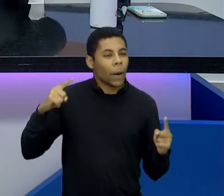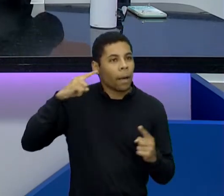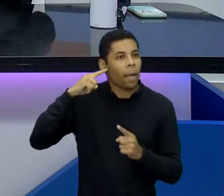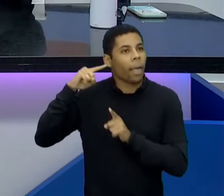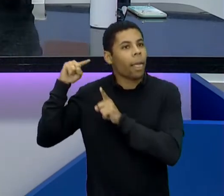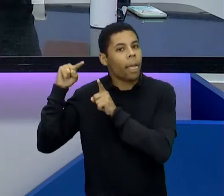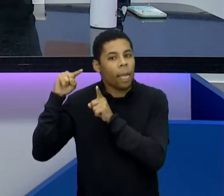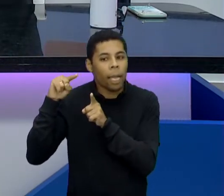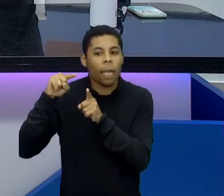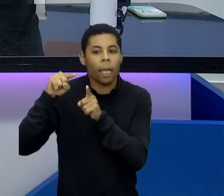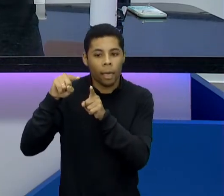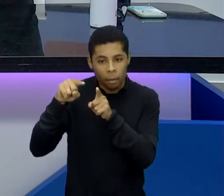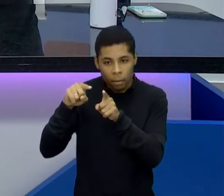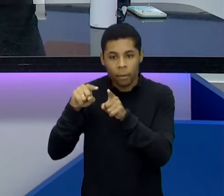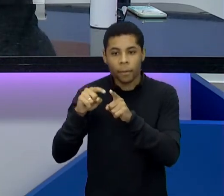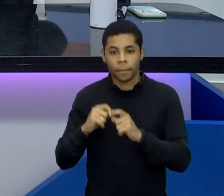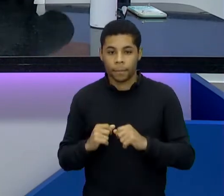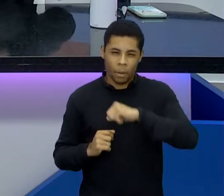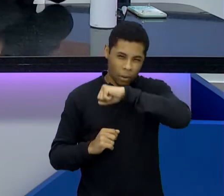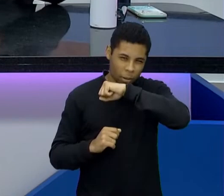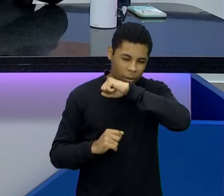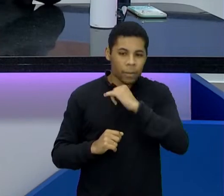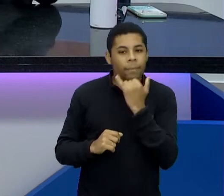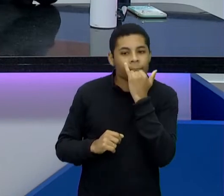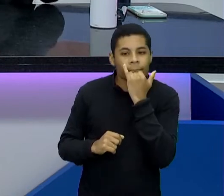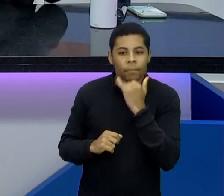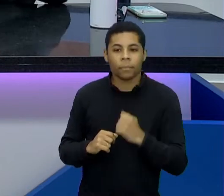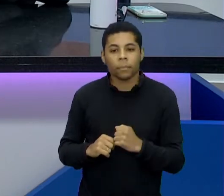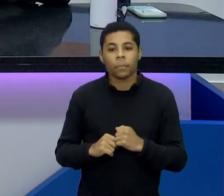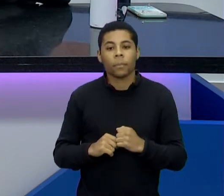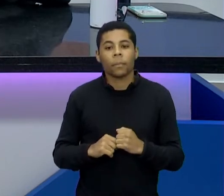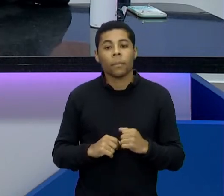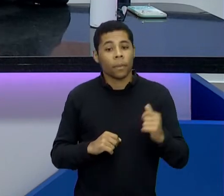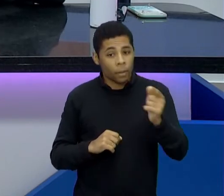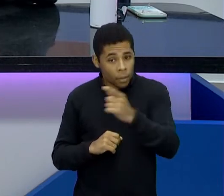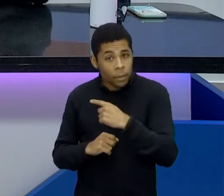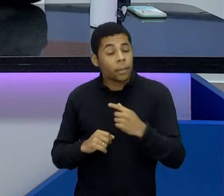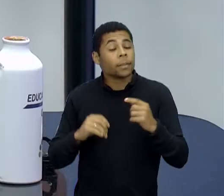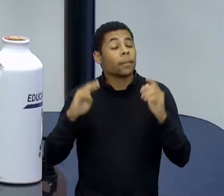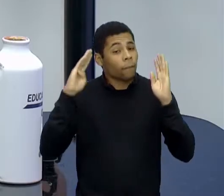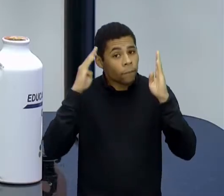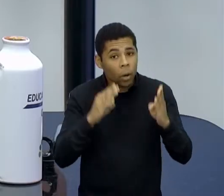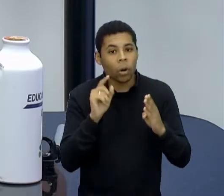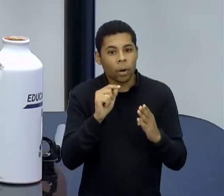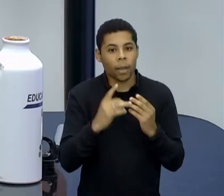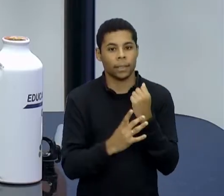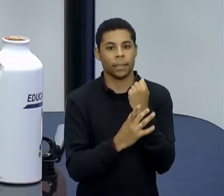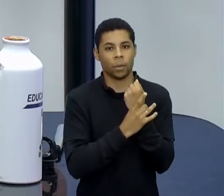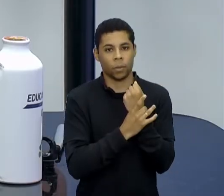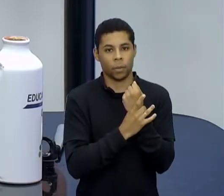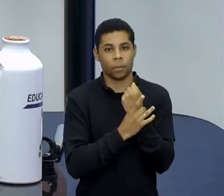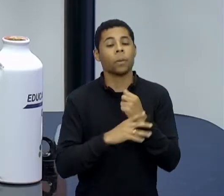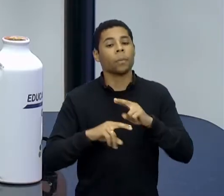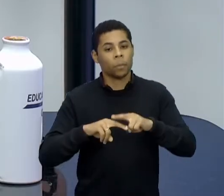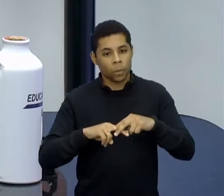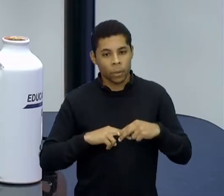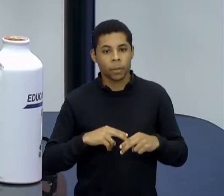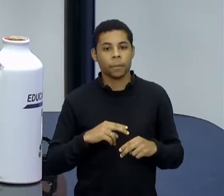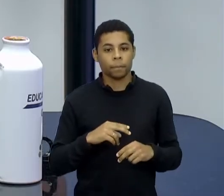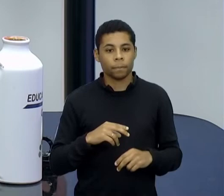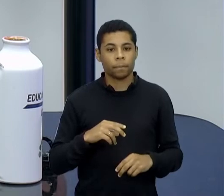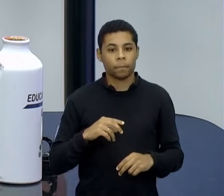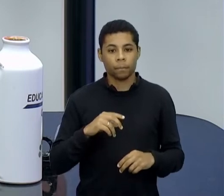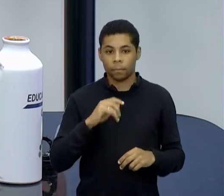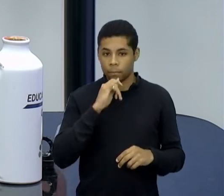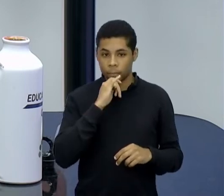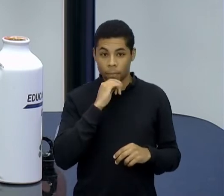todos participam, perdão, eles prezam na segurança. Então você pode ameaçar.